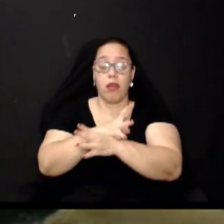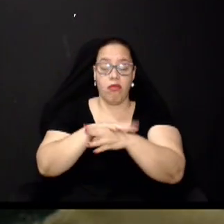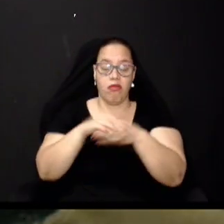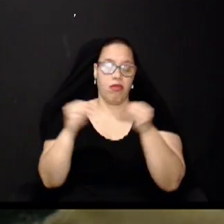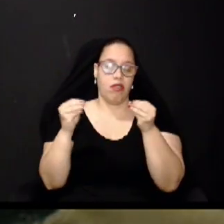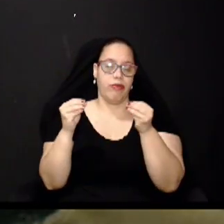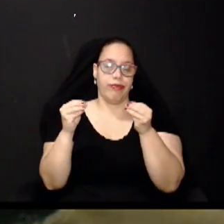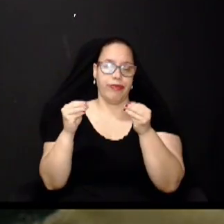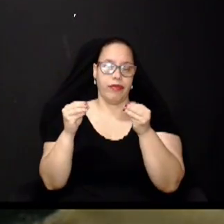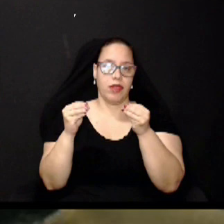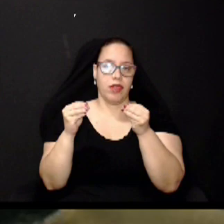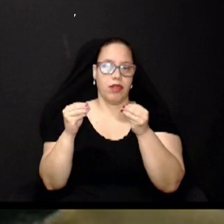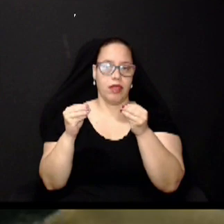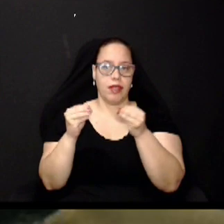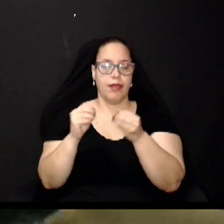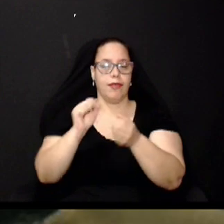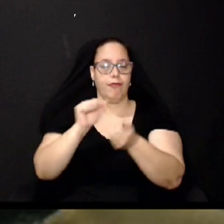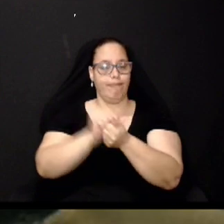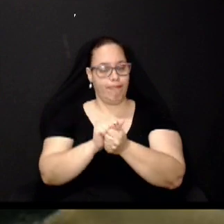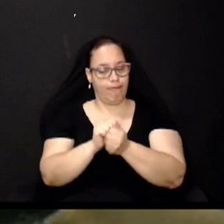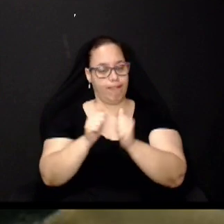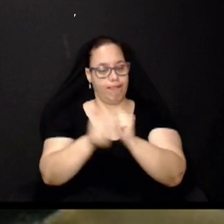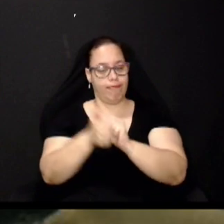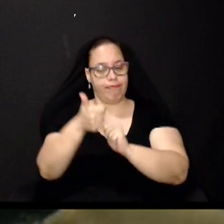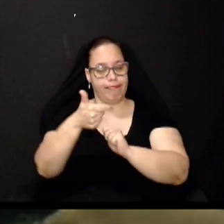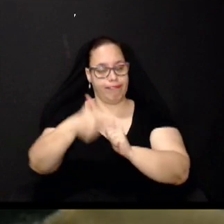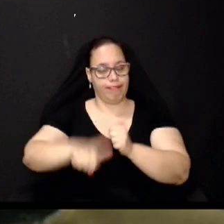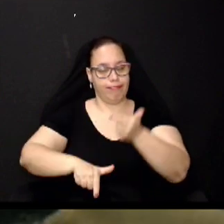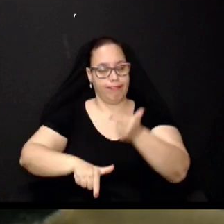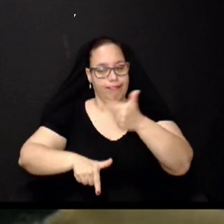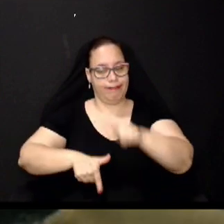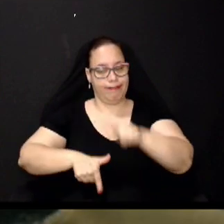se reconstruir novamente, tanto